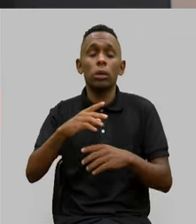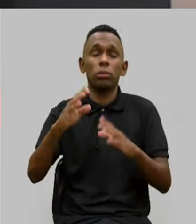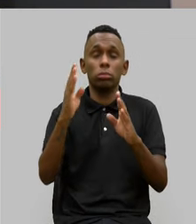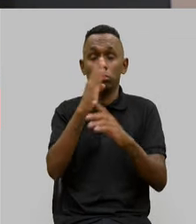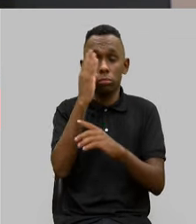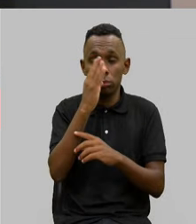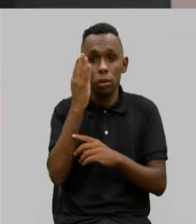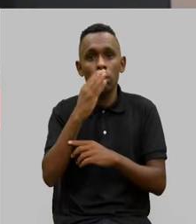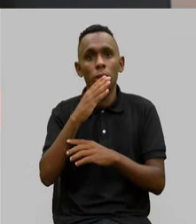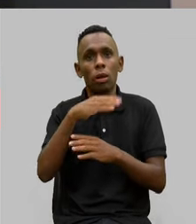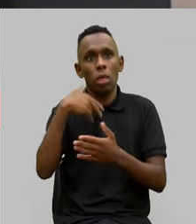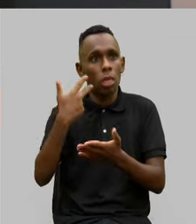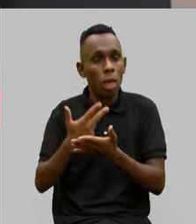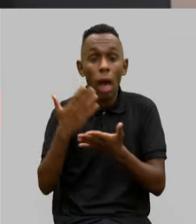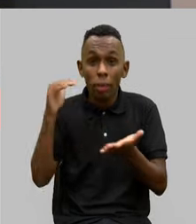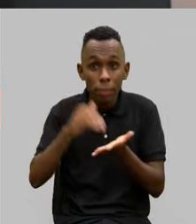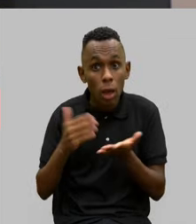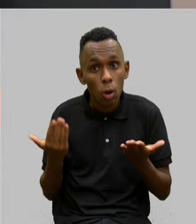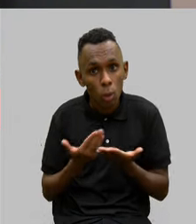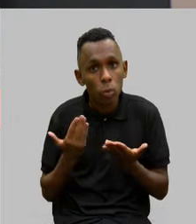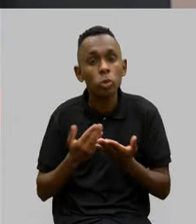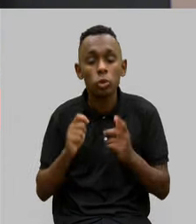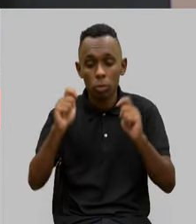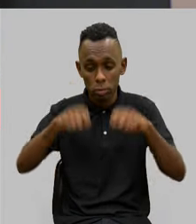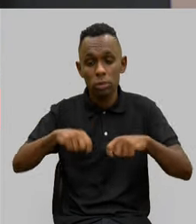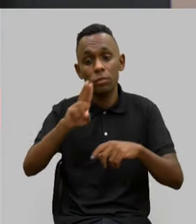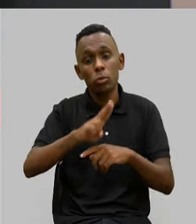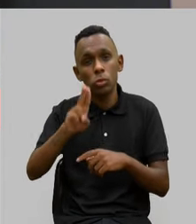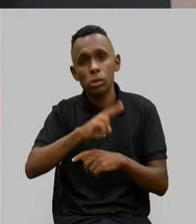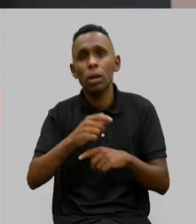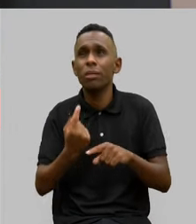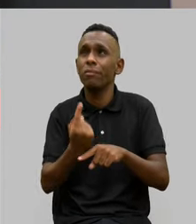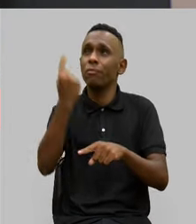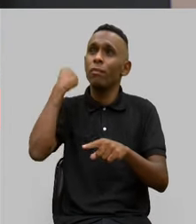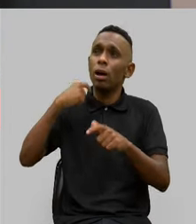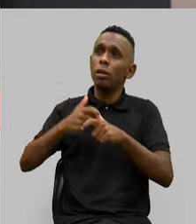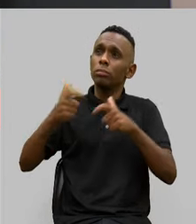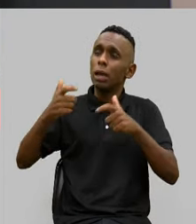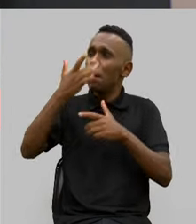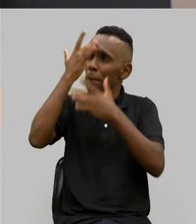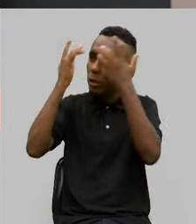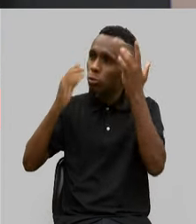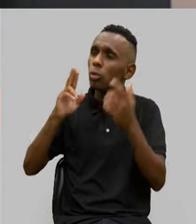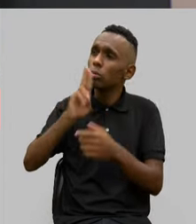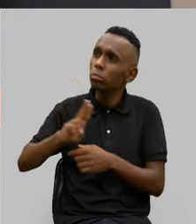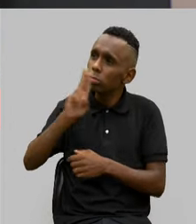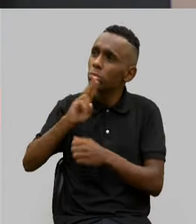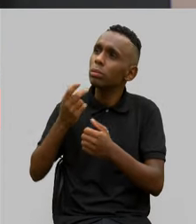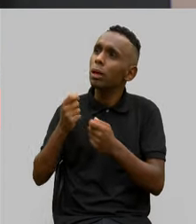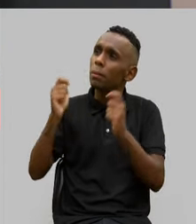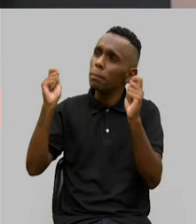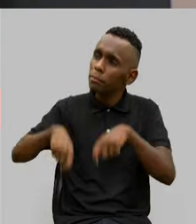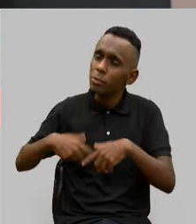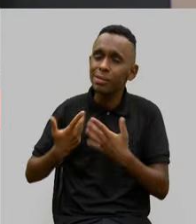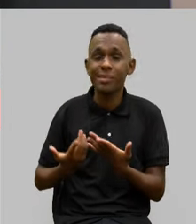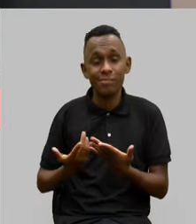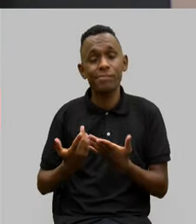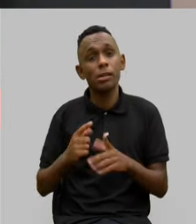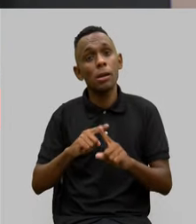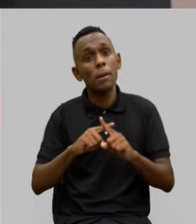hoje né então muito tempo foi perdido muitas pessoas poderiam ter se beneficiado e na verdade